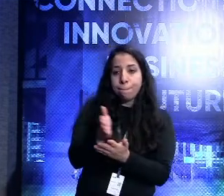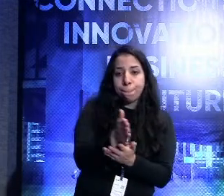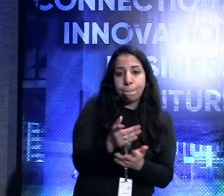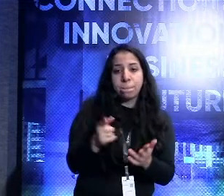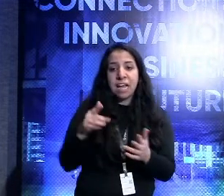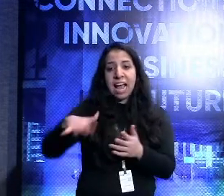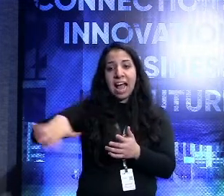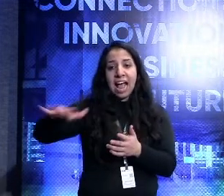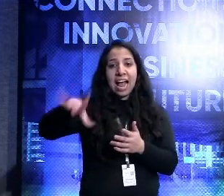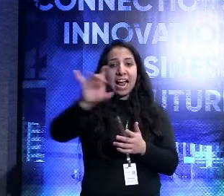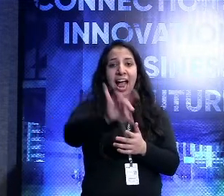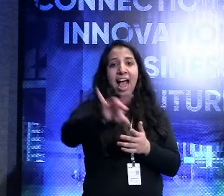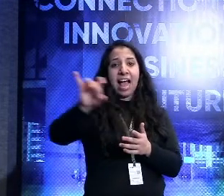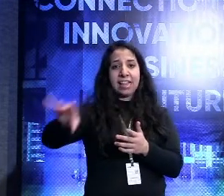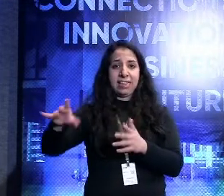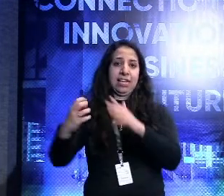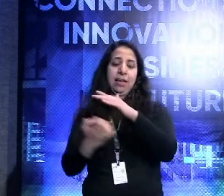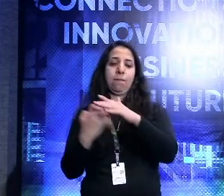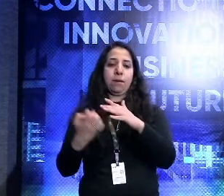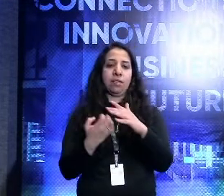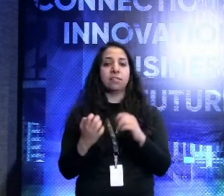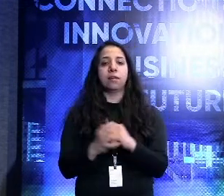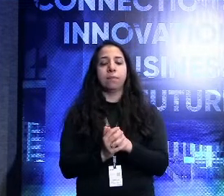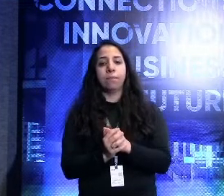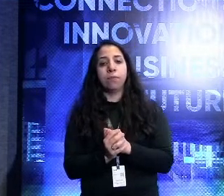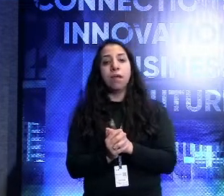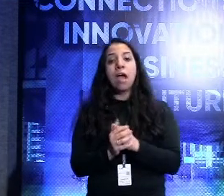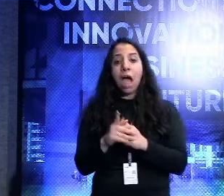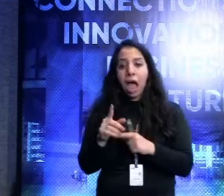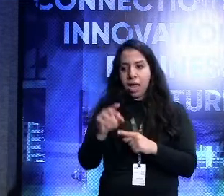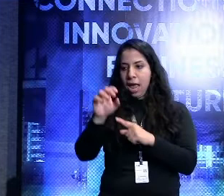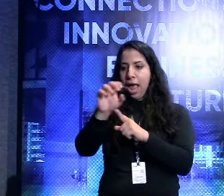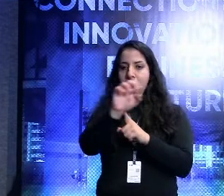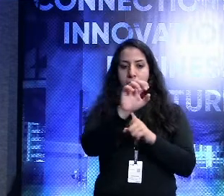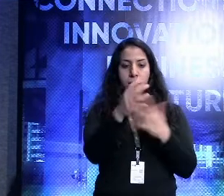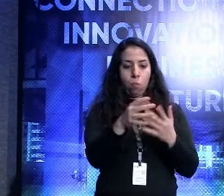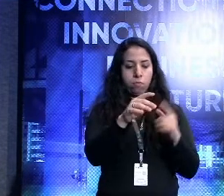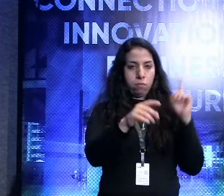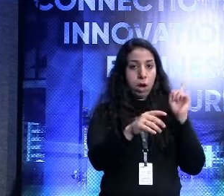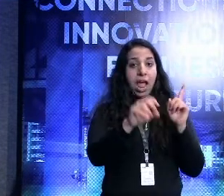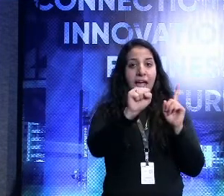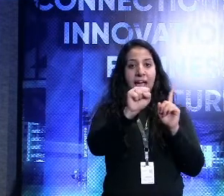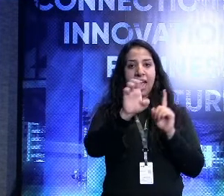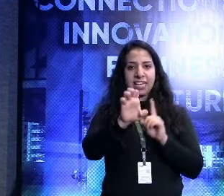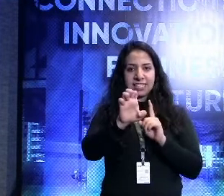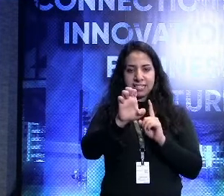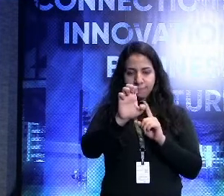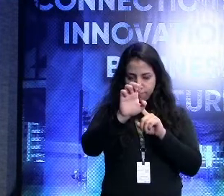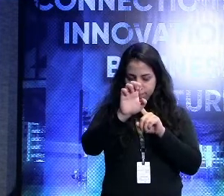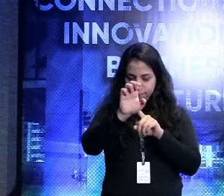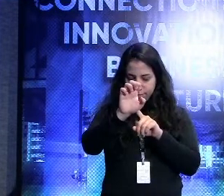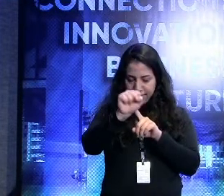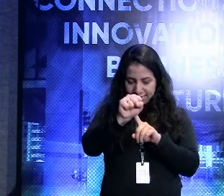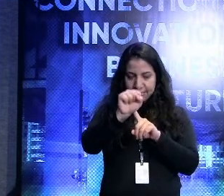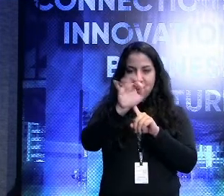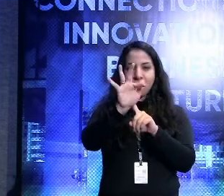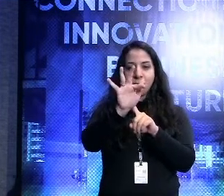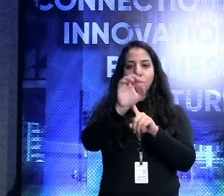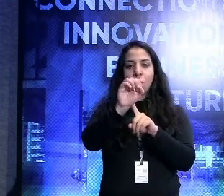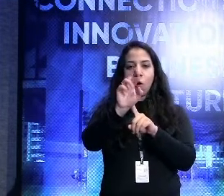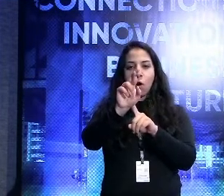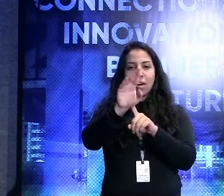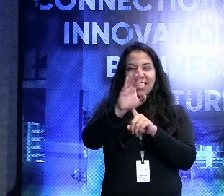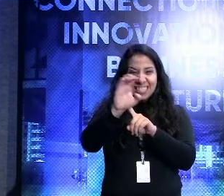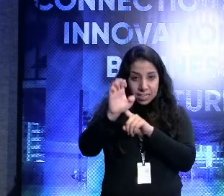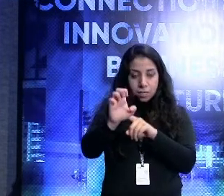que isso vai acontecer. E aí, para o S-Force, a gente começa, então, trazendo a construção de produtos com melhor Problem